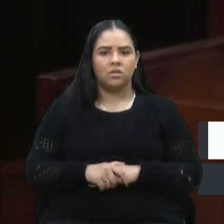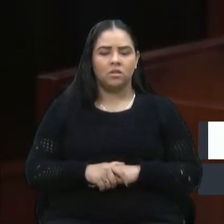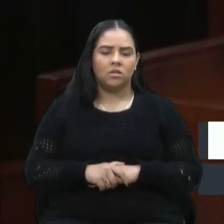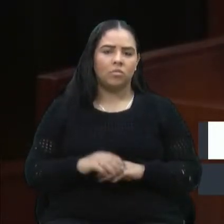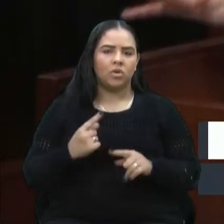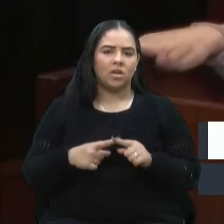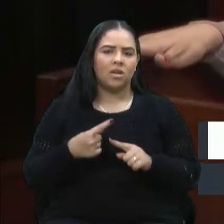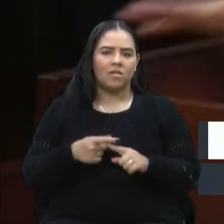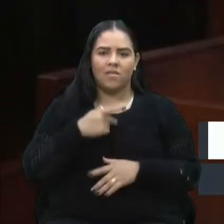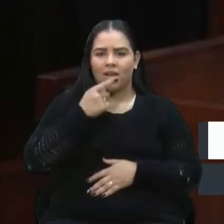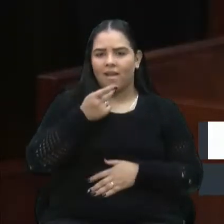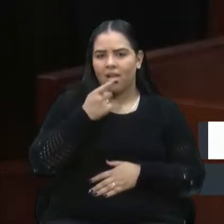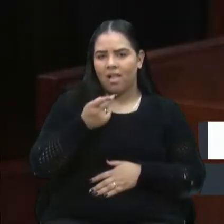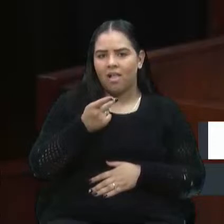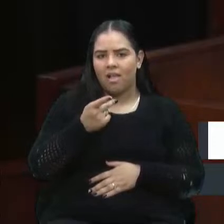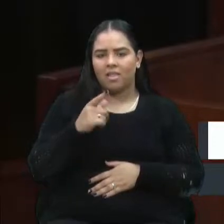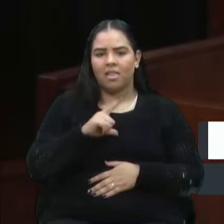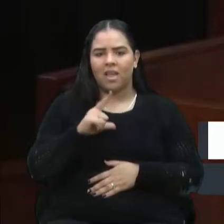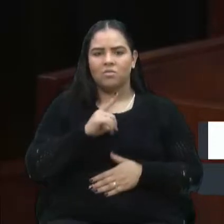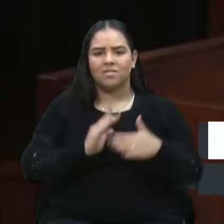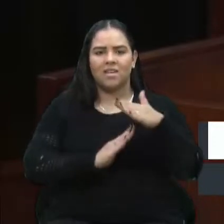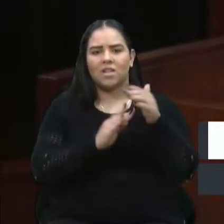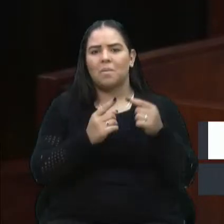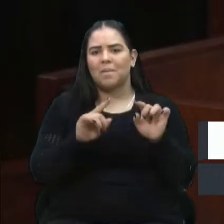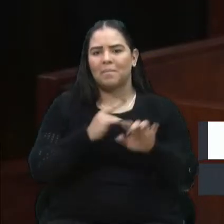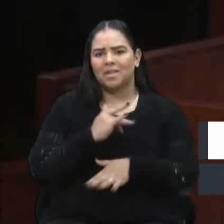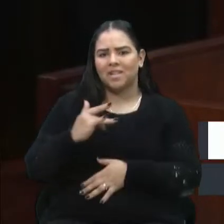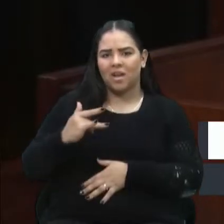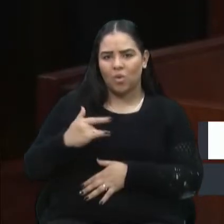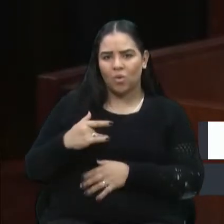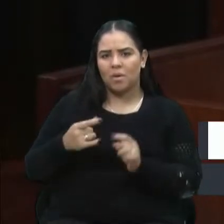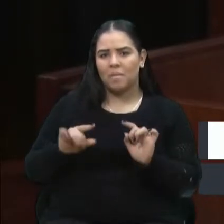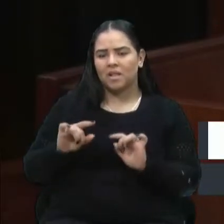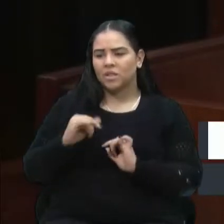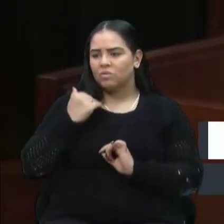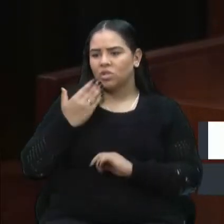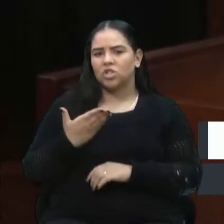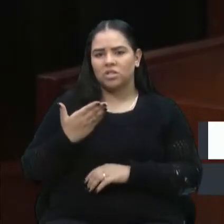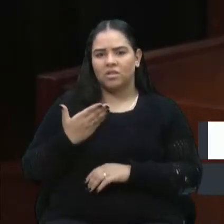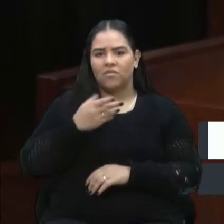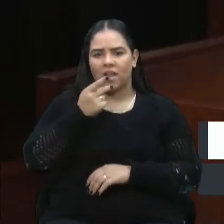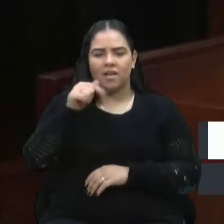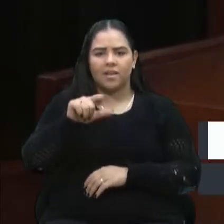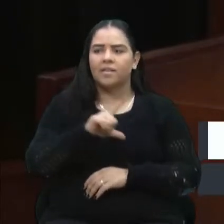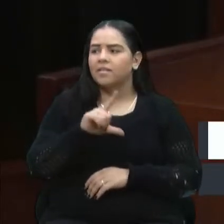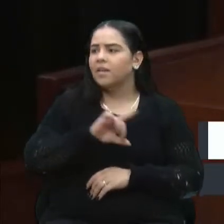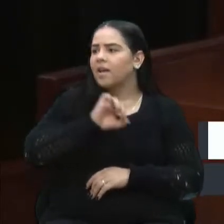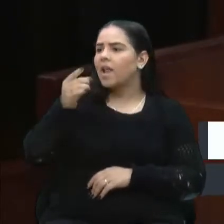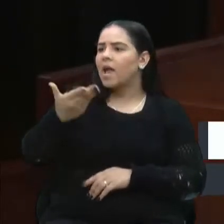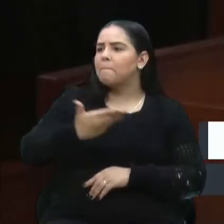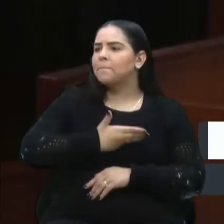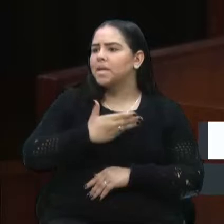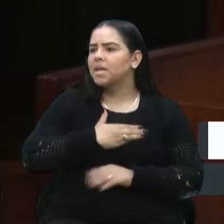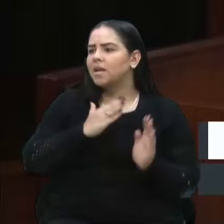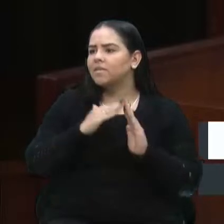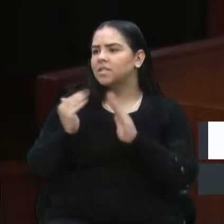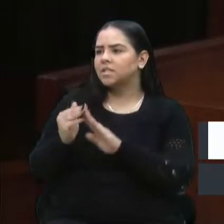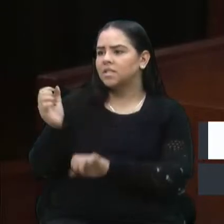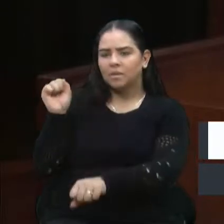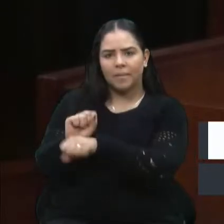que tem que ter o teto, mas teto para a saúde. Aí não adianta aqui vir dizer que tem a fulana, amiga, vizinha, que está